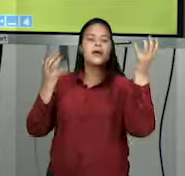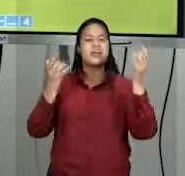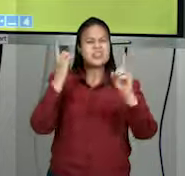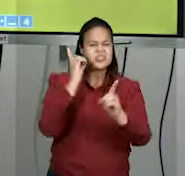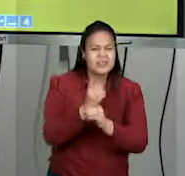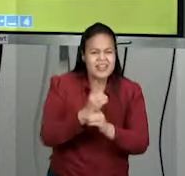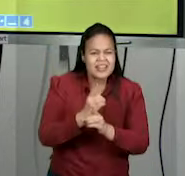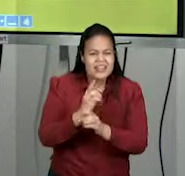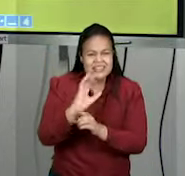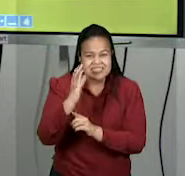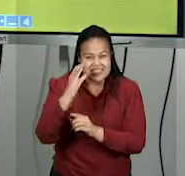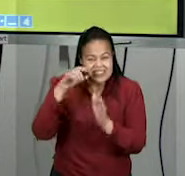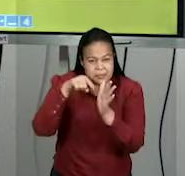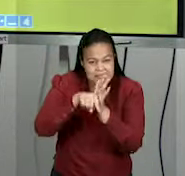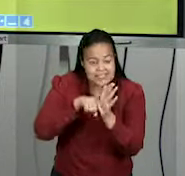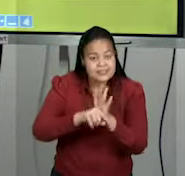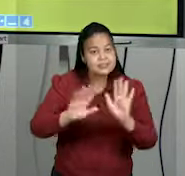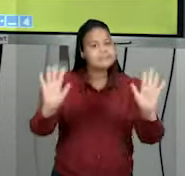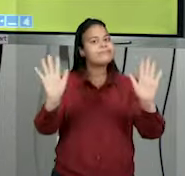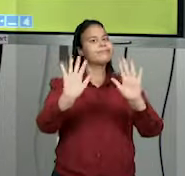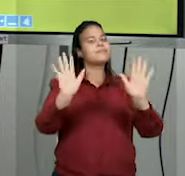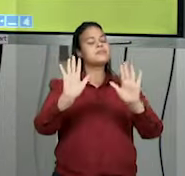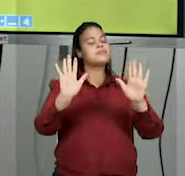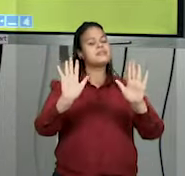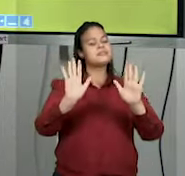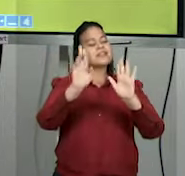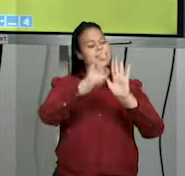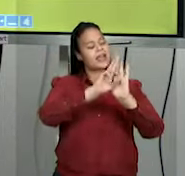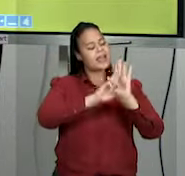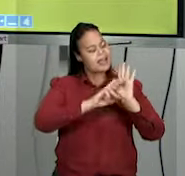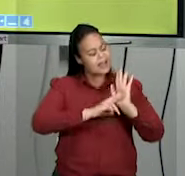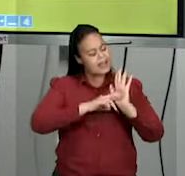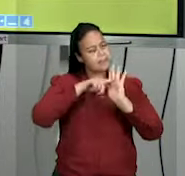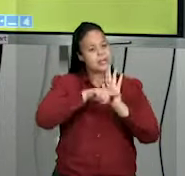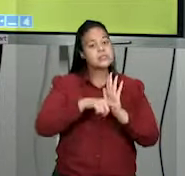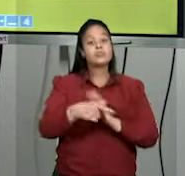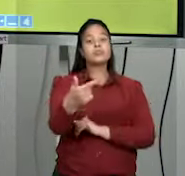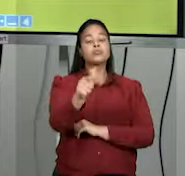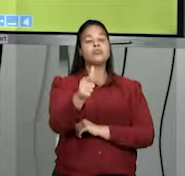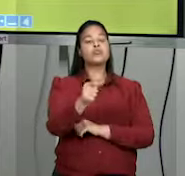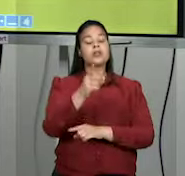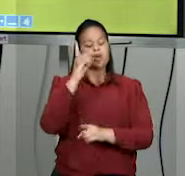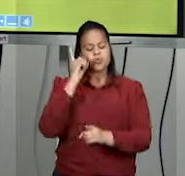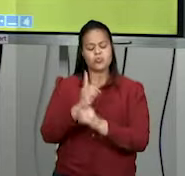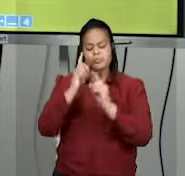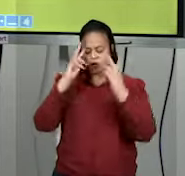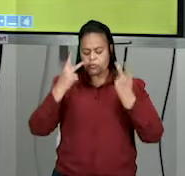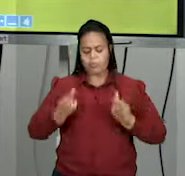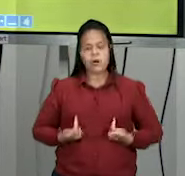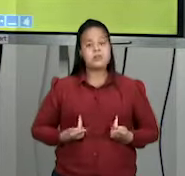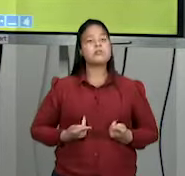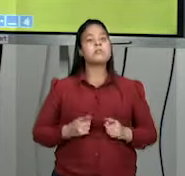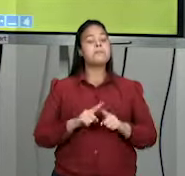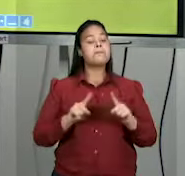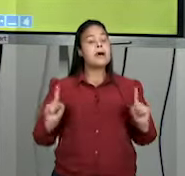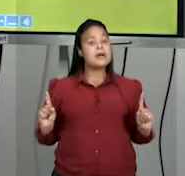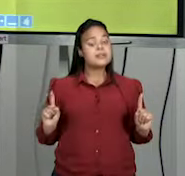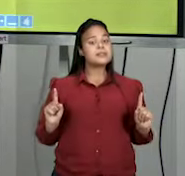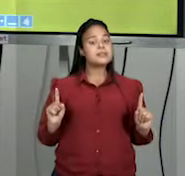científica, porque não seguia um método científico. Então, uma descoberta empírica, mas